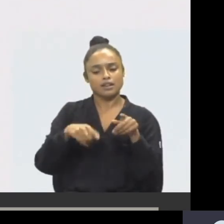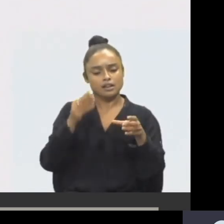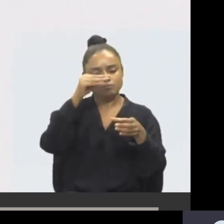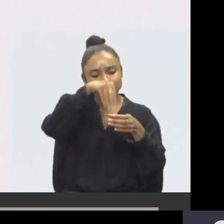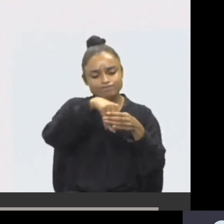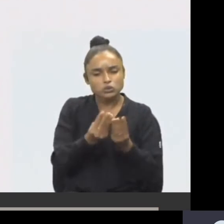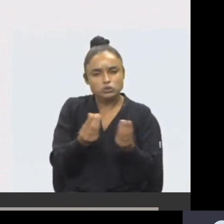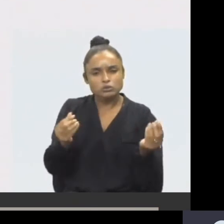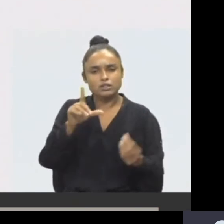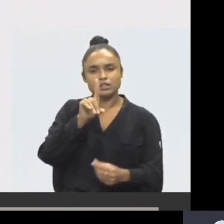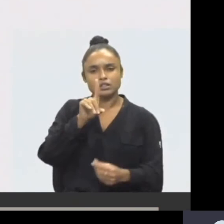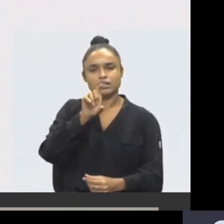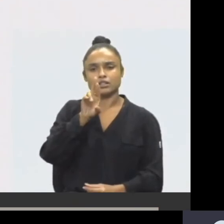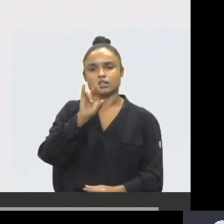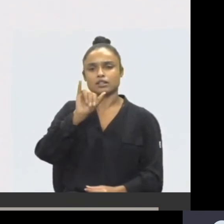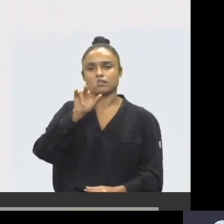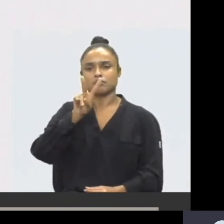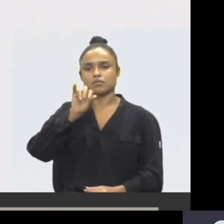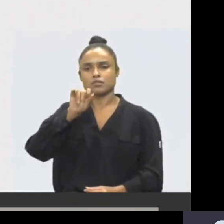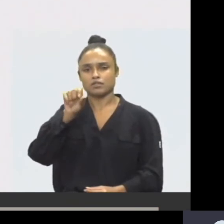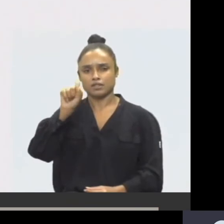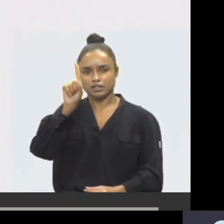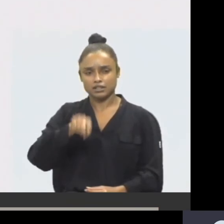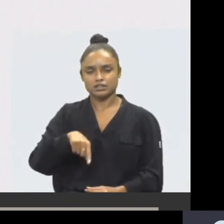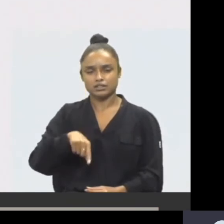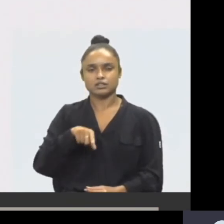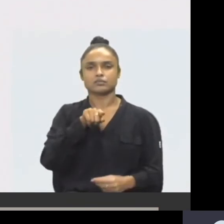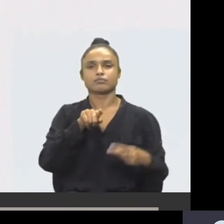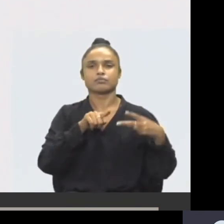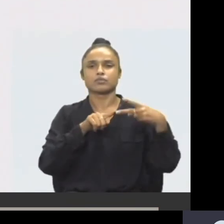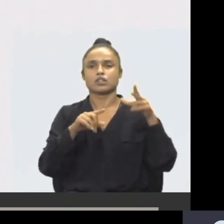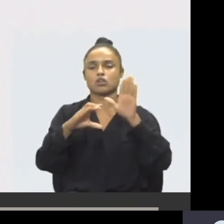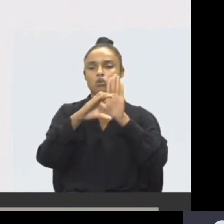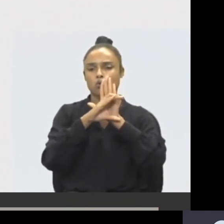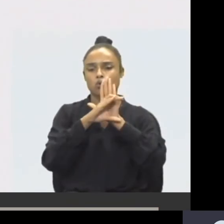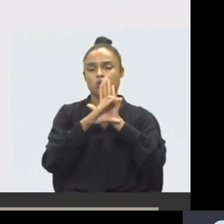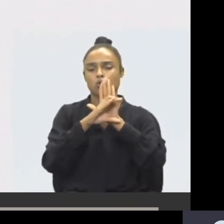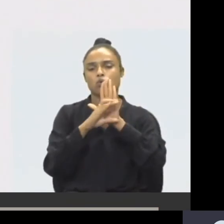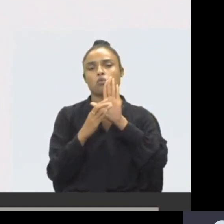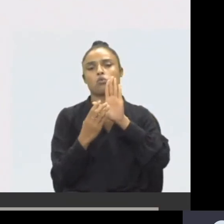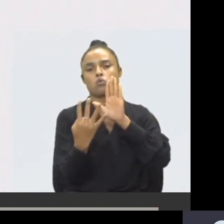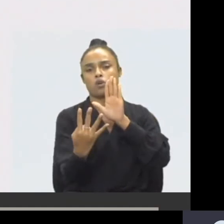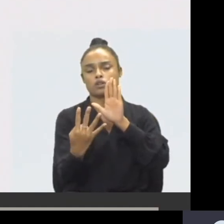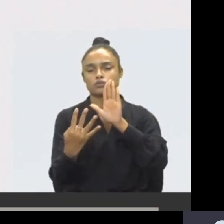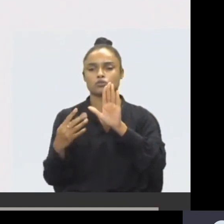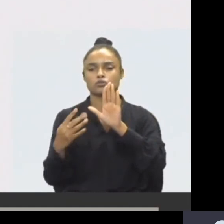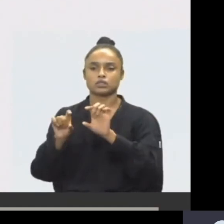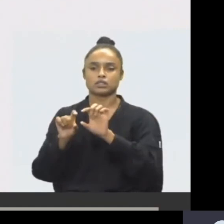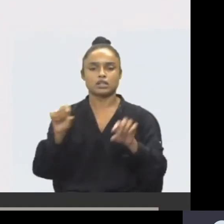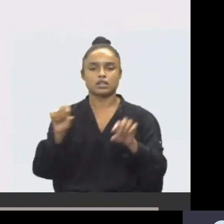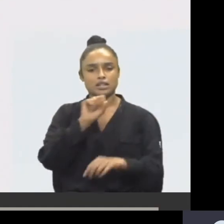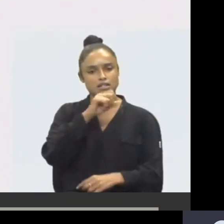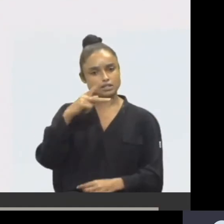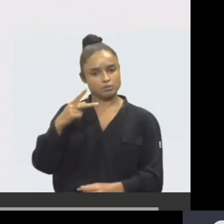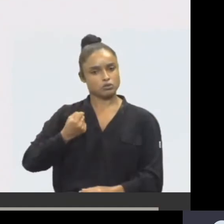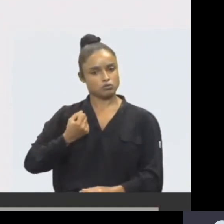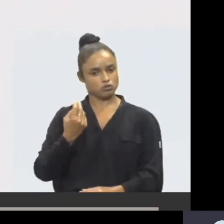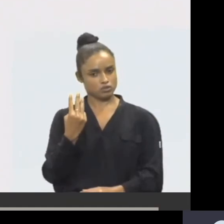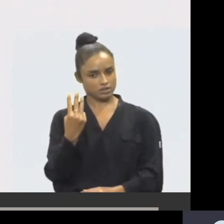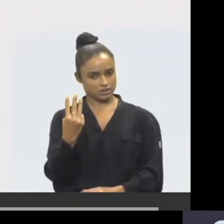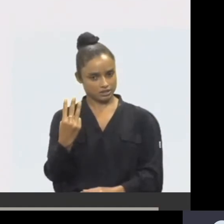então a estrutura dos aldeídos e acetonas. E na unidade 4, seção 3, nós temos a função dos álcoois. Então ali